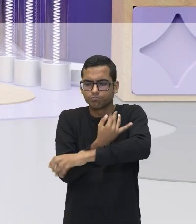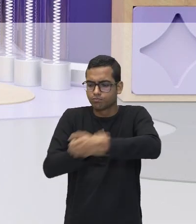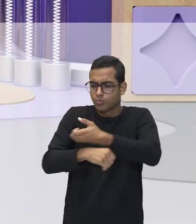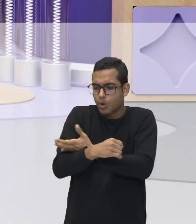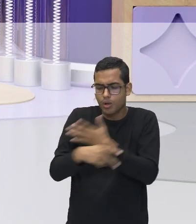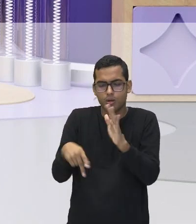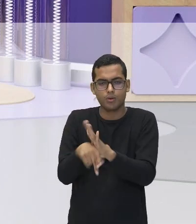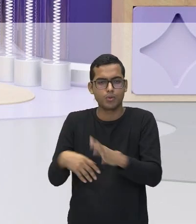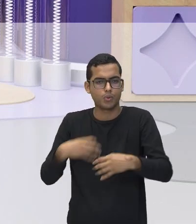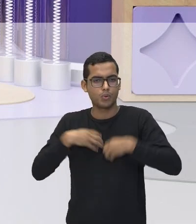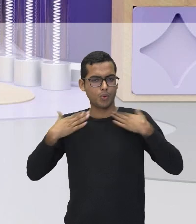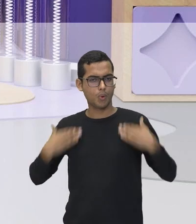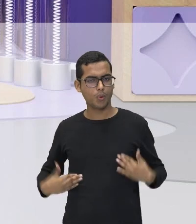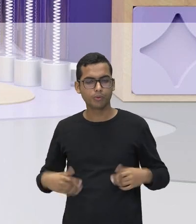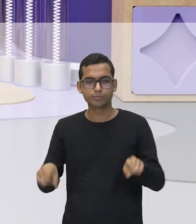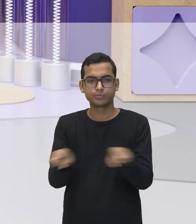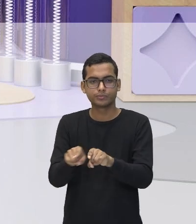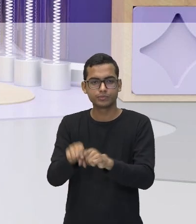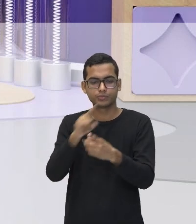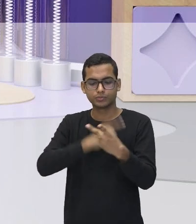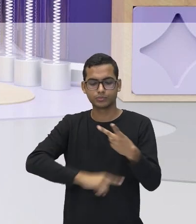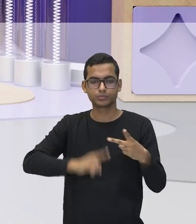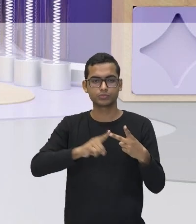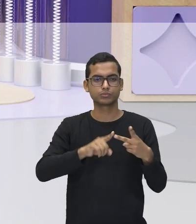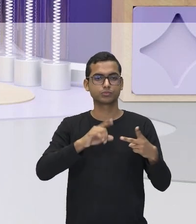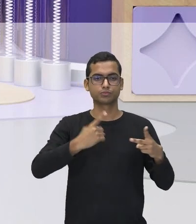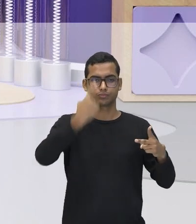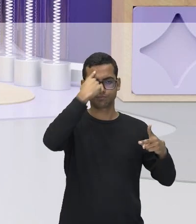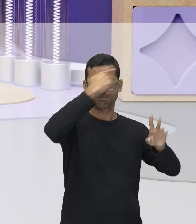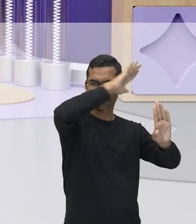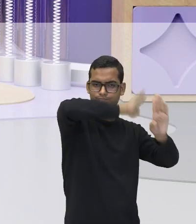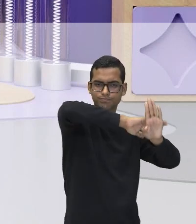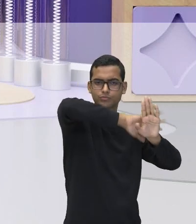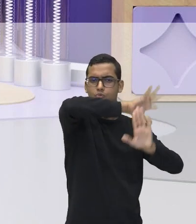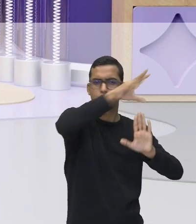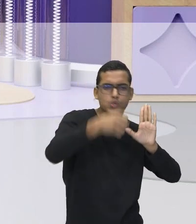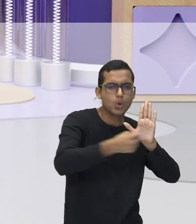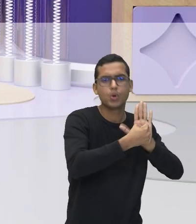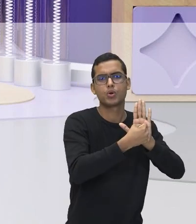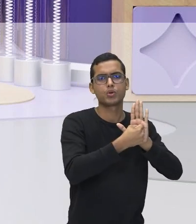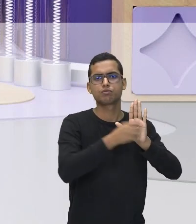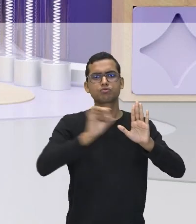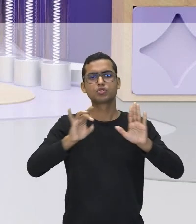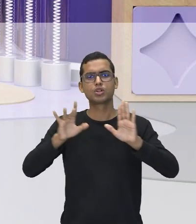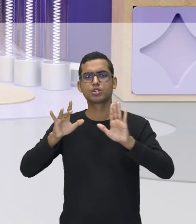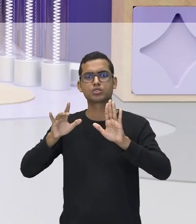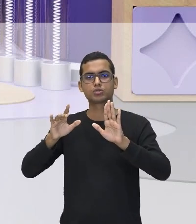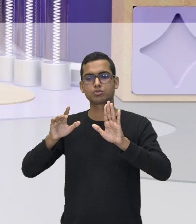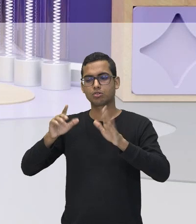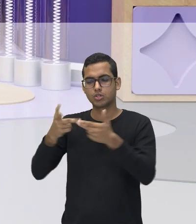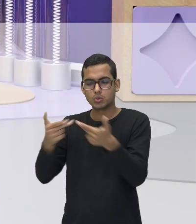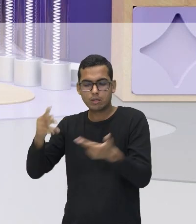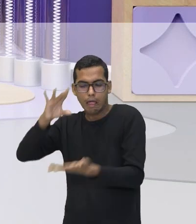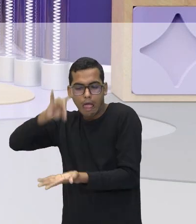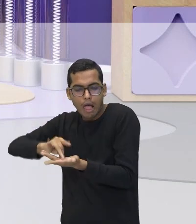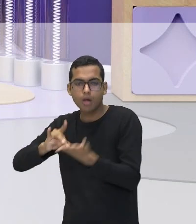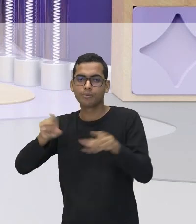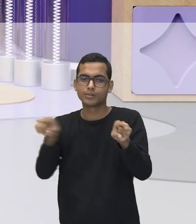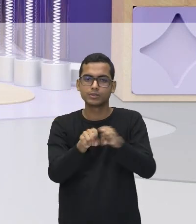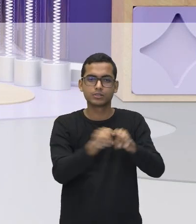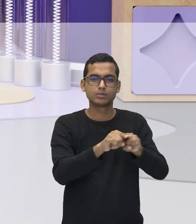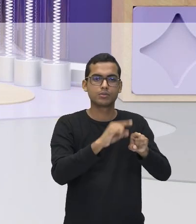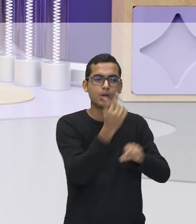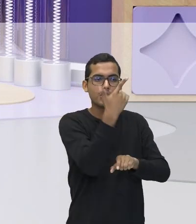sentidos, e o subjetivo, simbólico, que ultrapassa a natureza física das coisas. Olha que bacana.